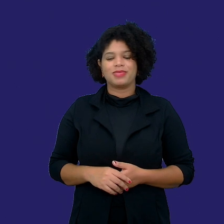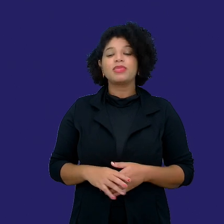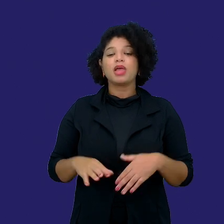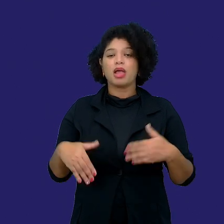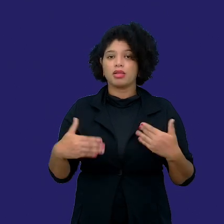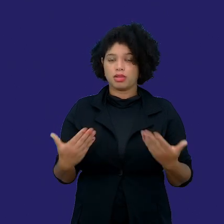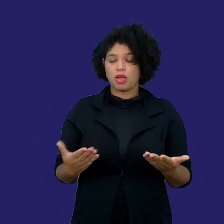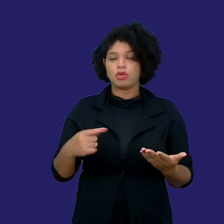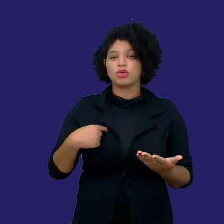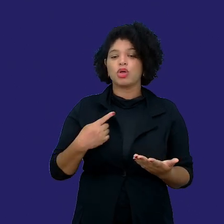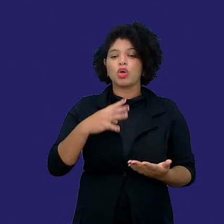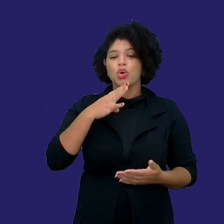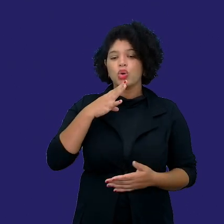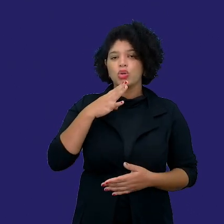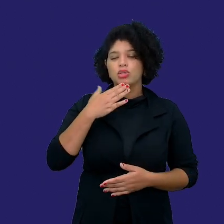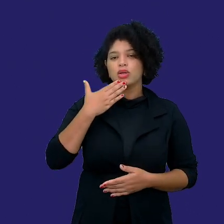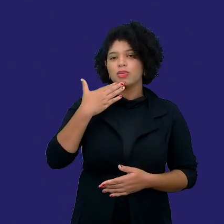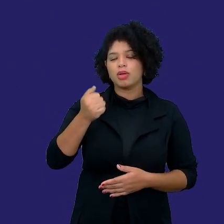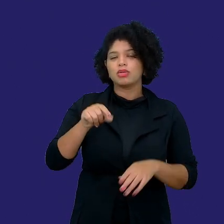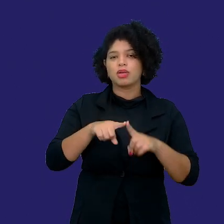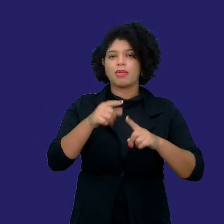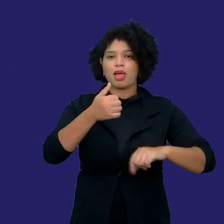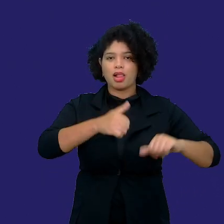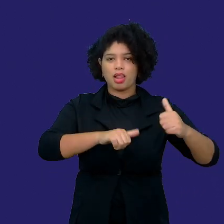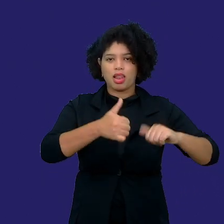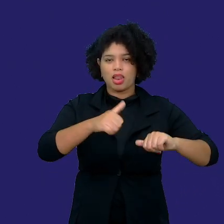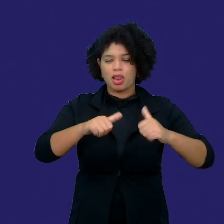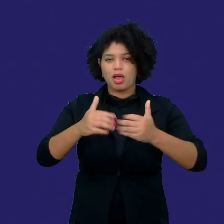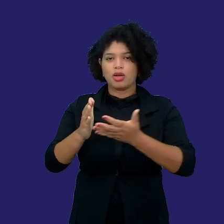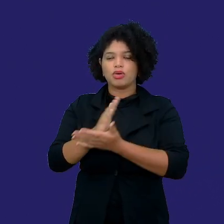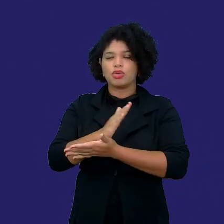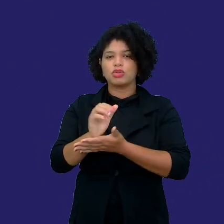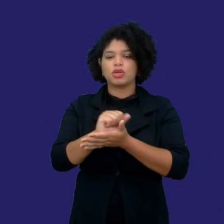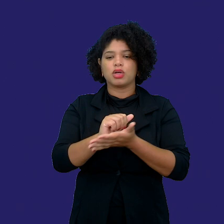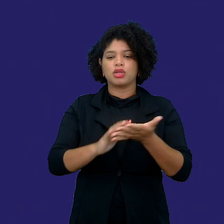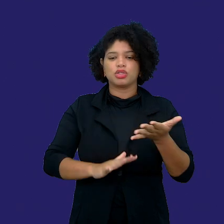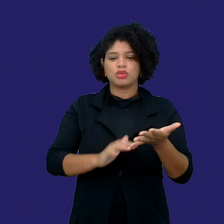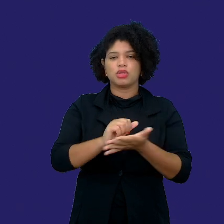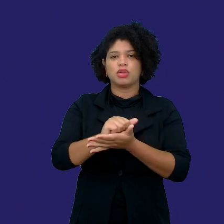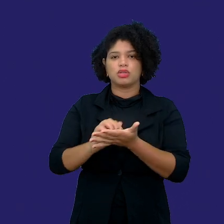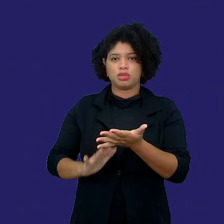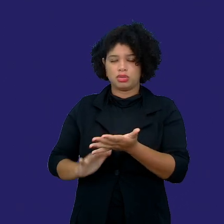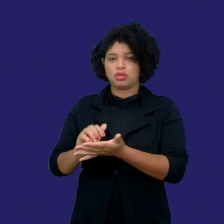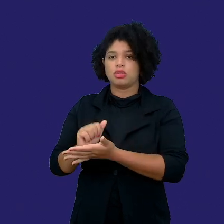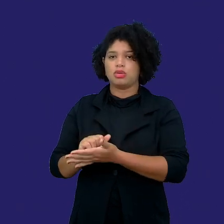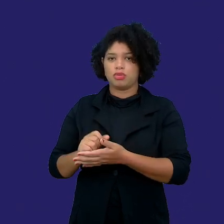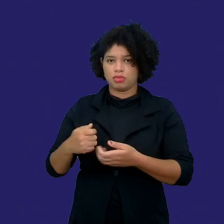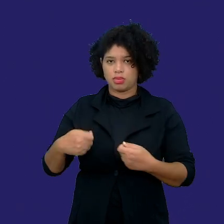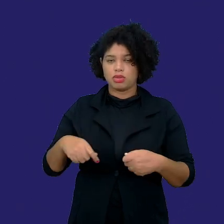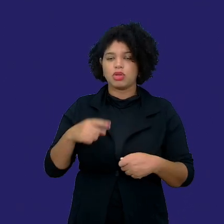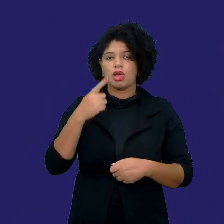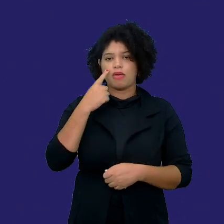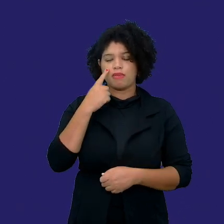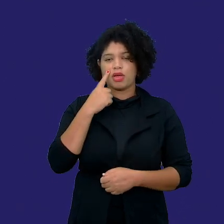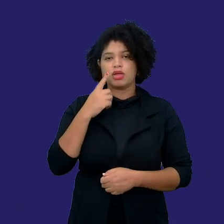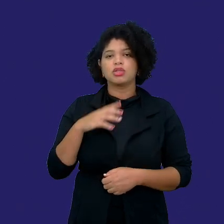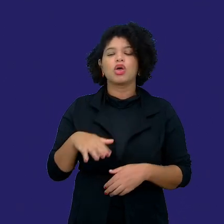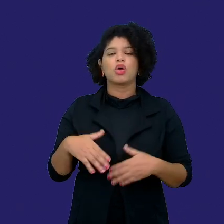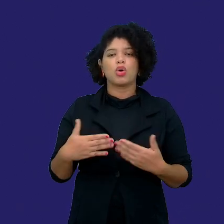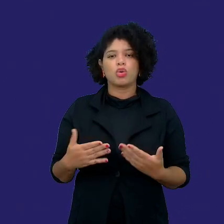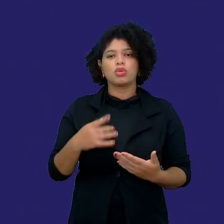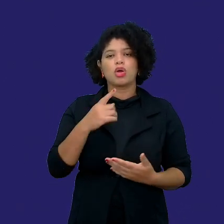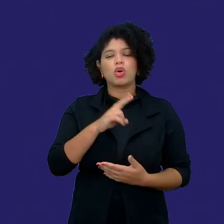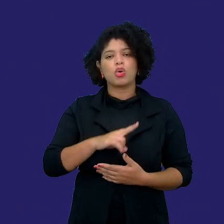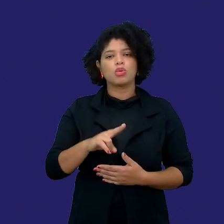Então, conhecendo e analisando algumas atividades da sequência 4. Antes de colocarmos